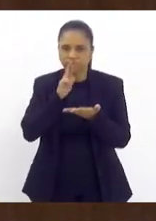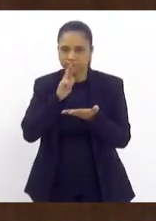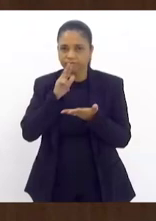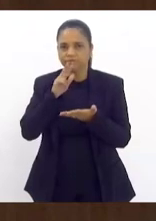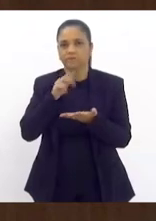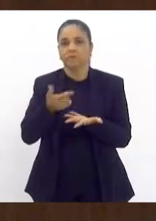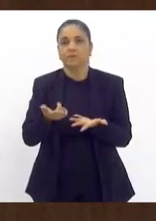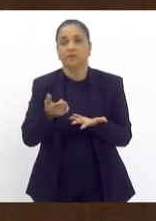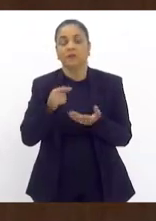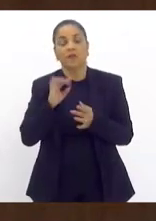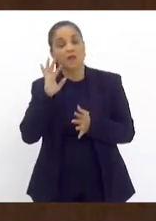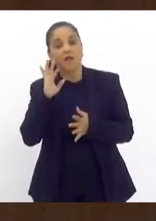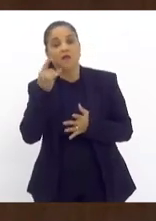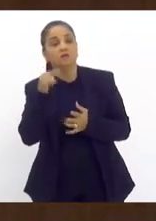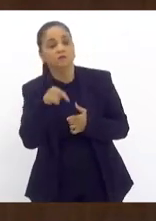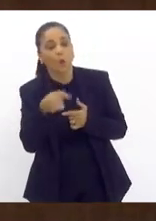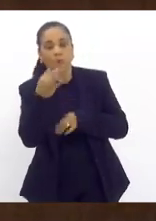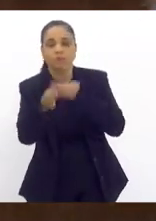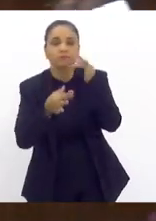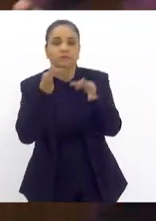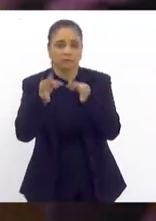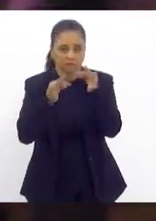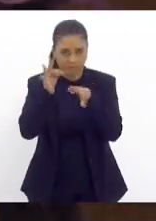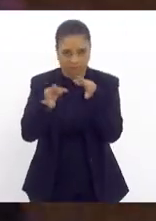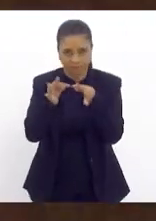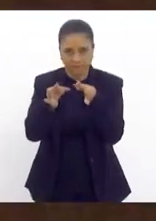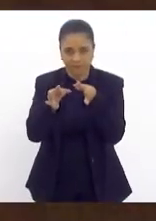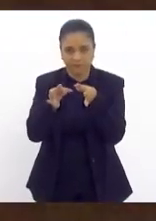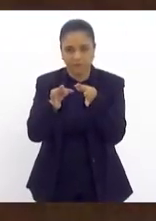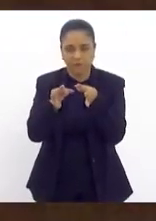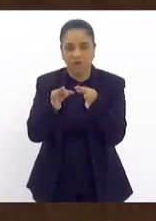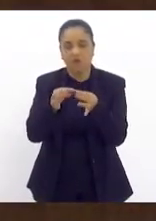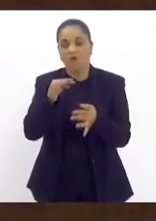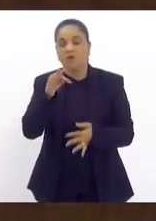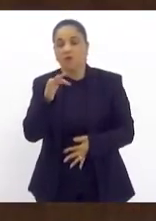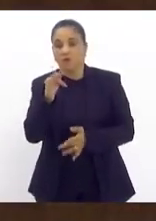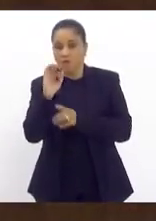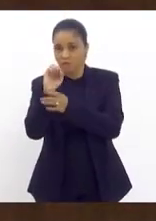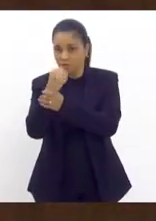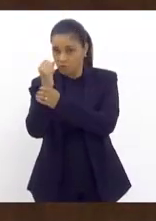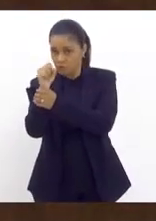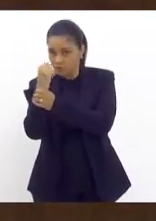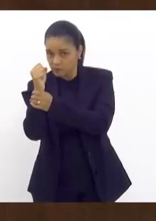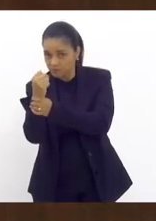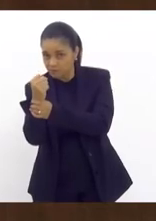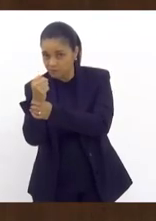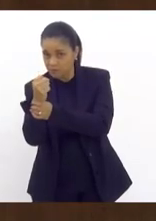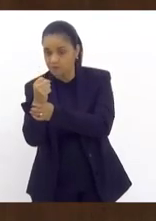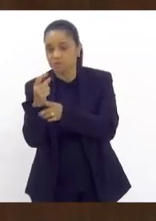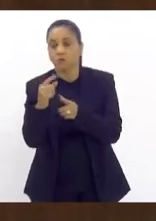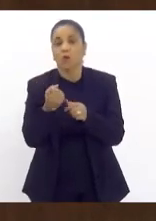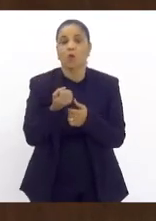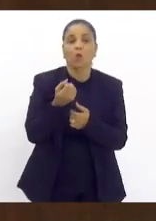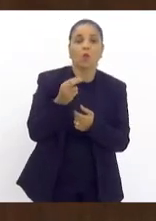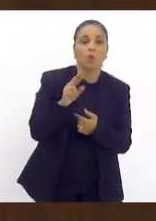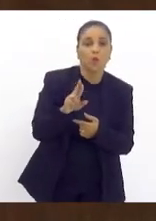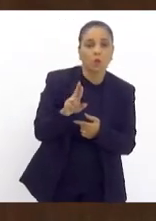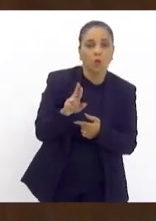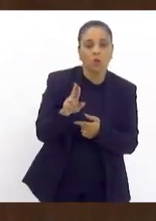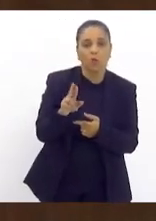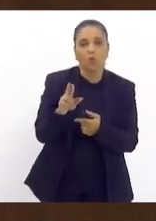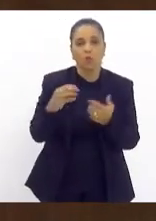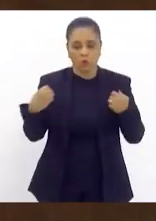consegue-se definir como vai ser o tratamento. Se é por fisioterapia, se é por